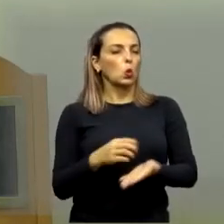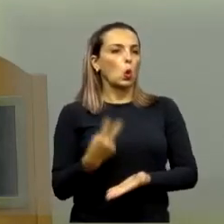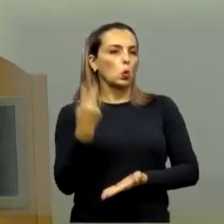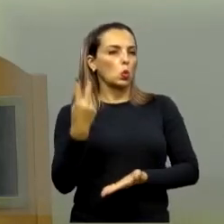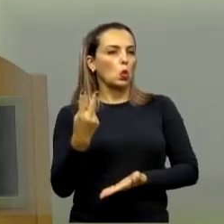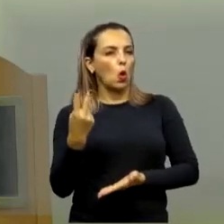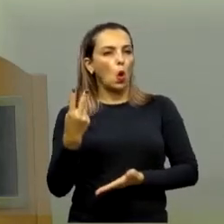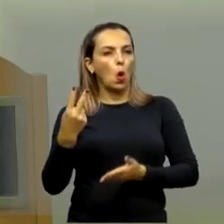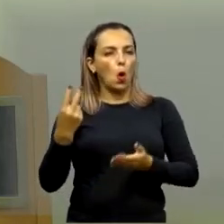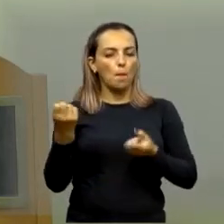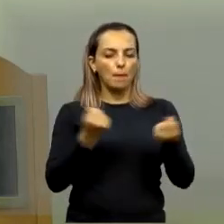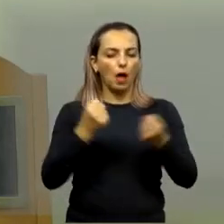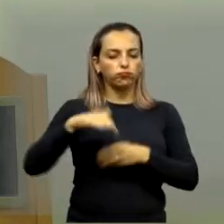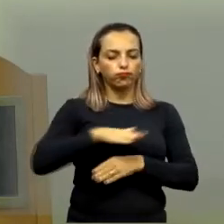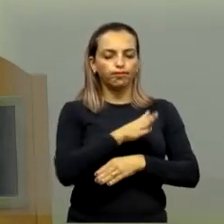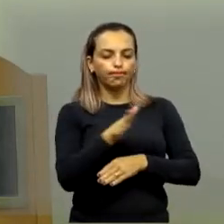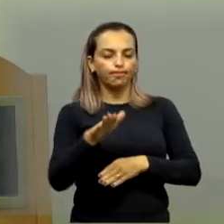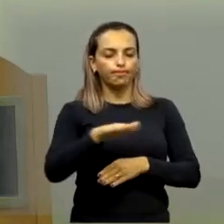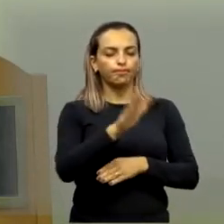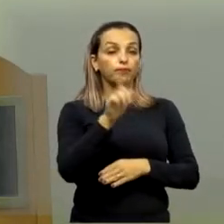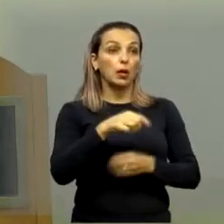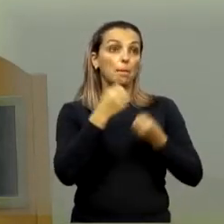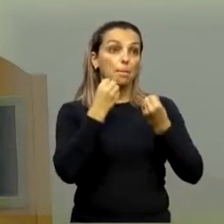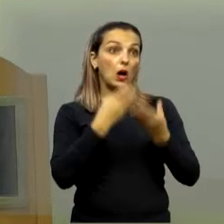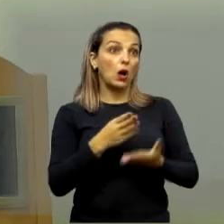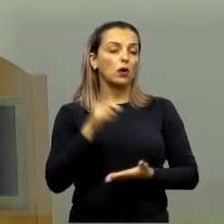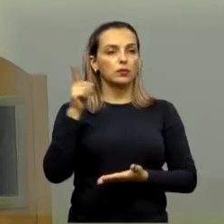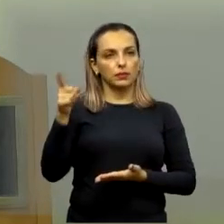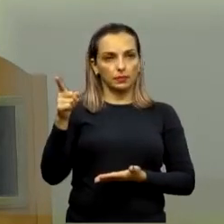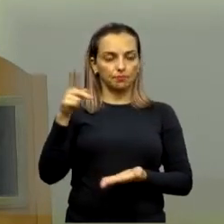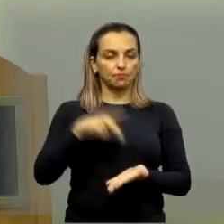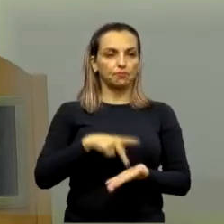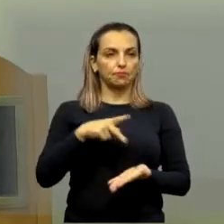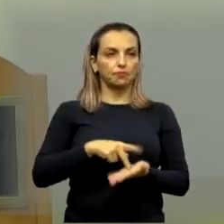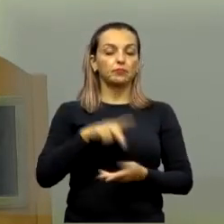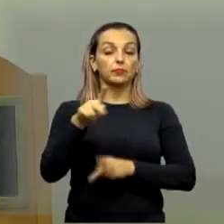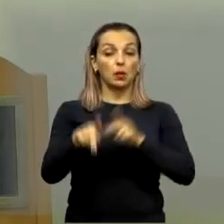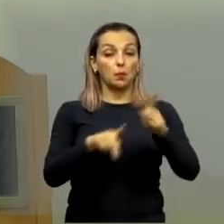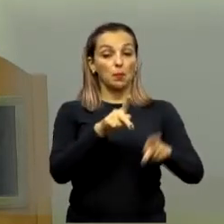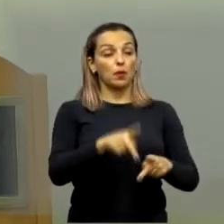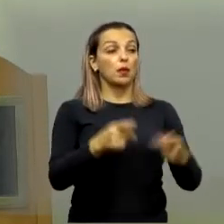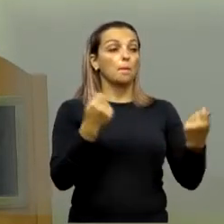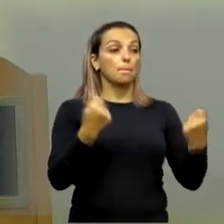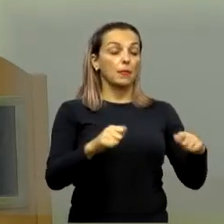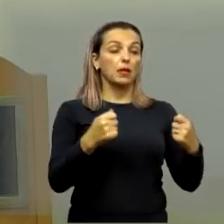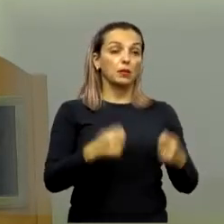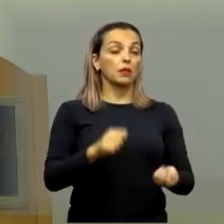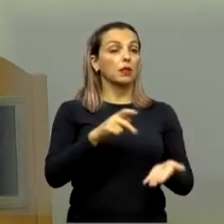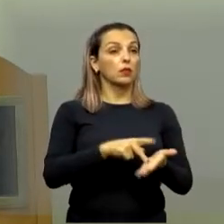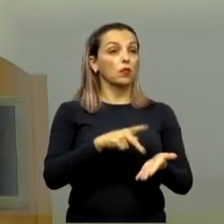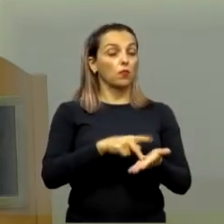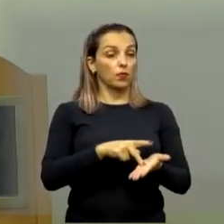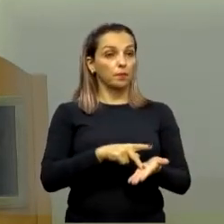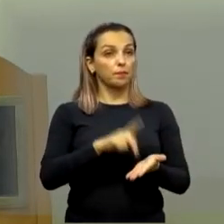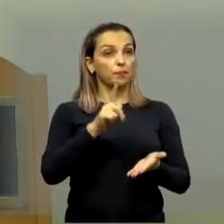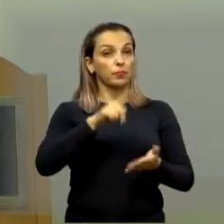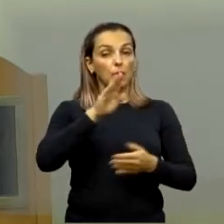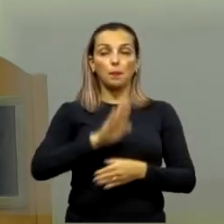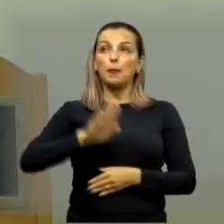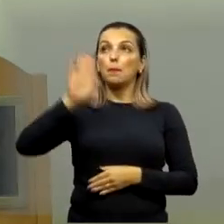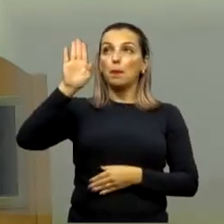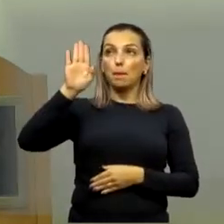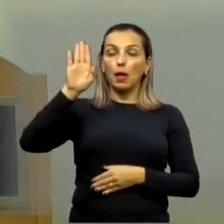lateral para Olá tudo e o Carlão vai ficar muito bom lá tá muito bom que a população precisa e foi uma promessa